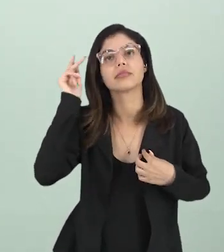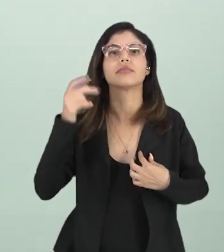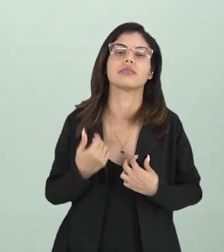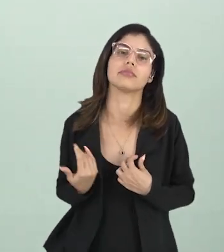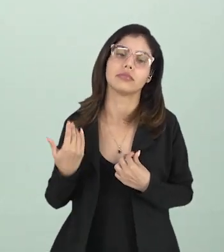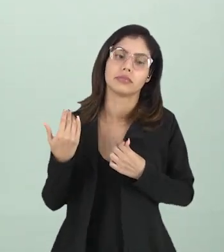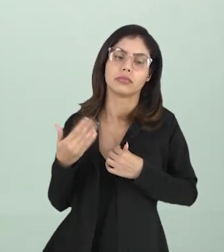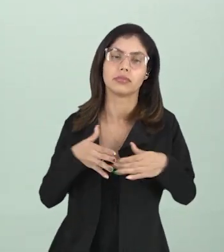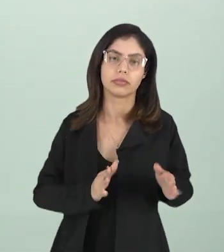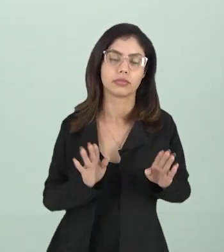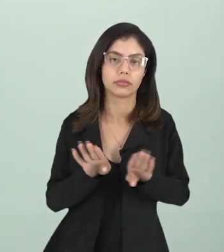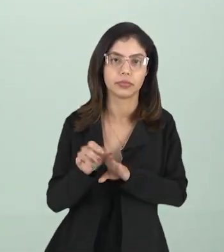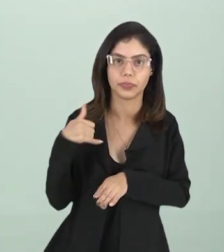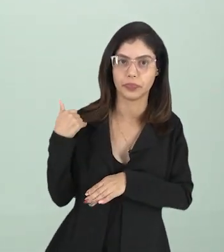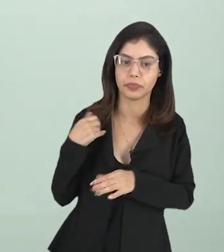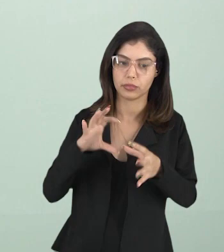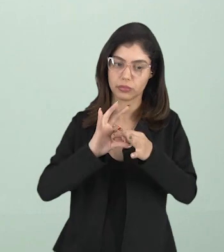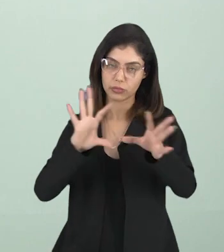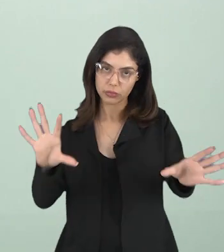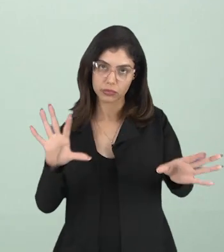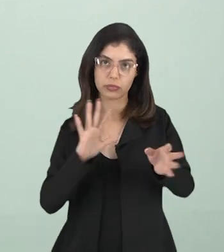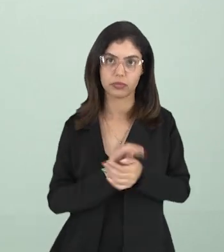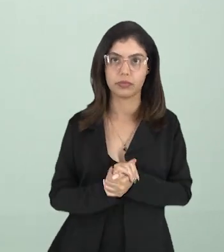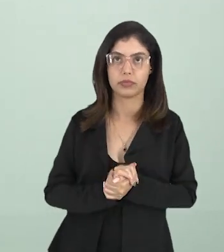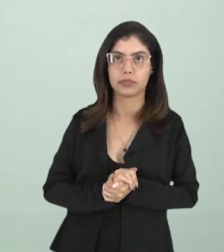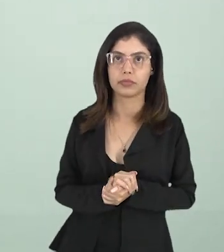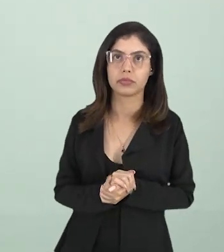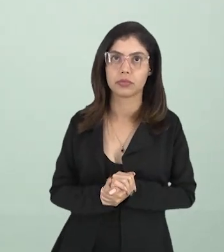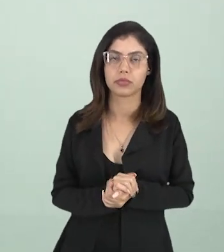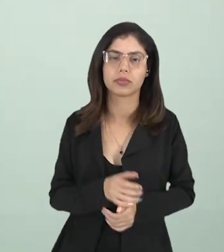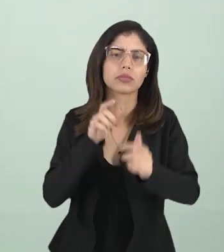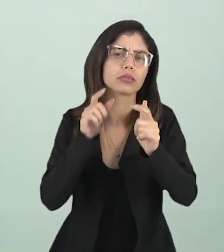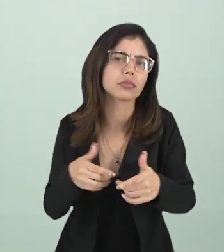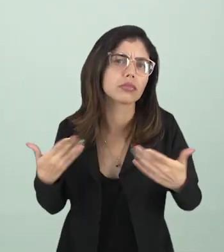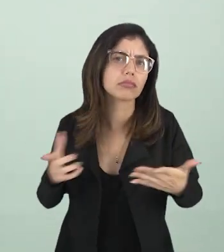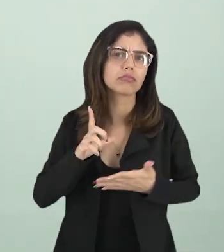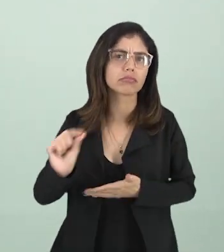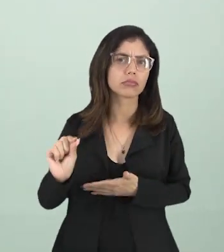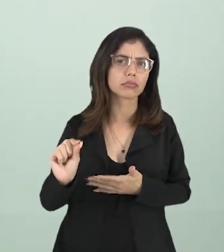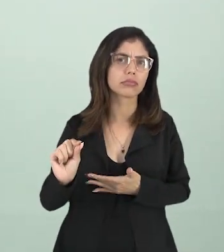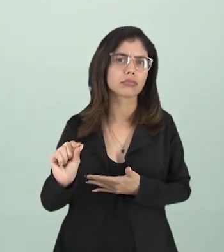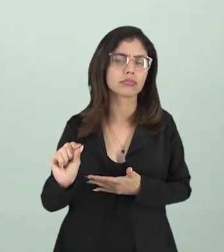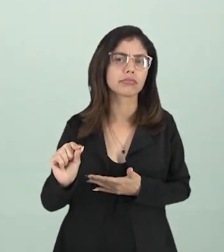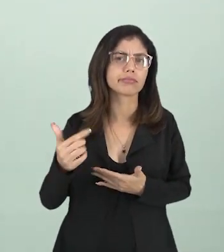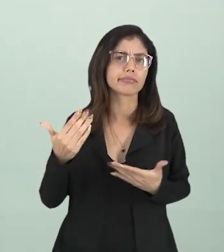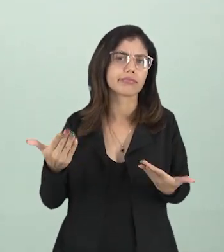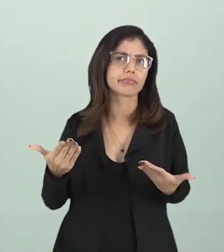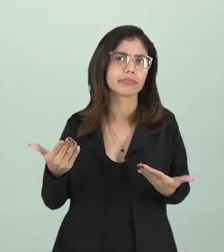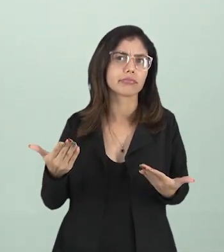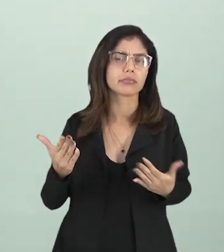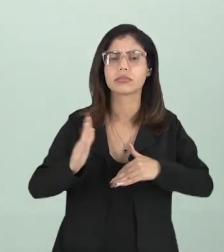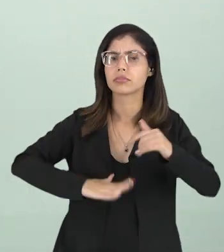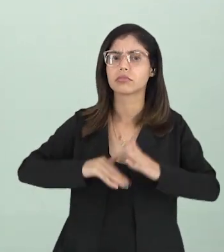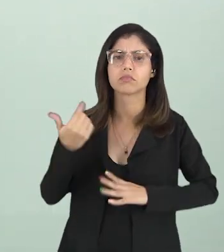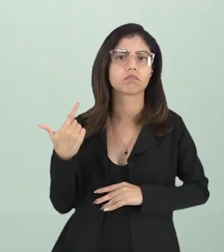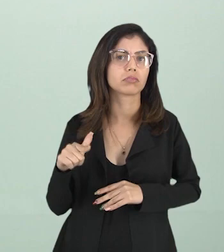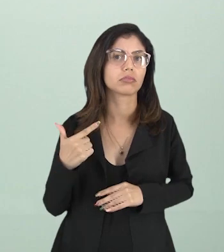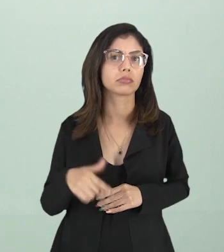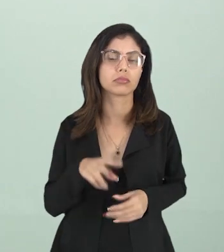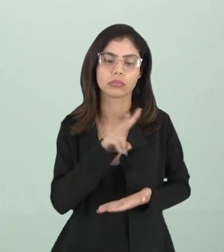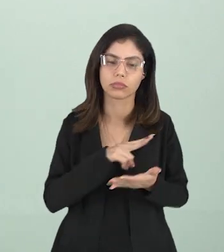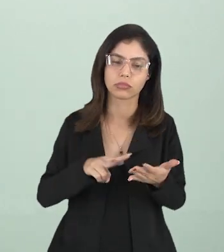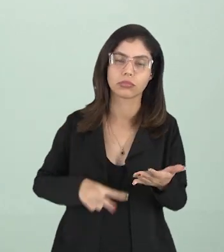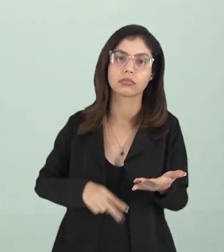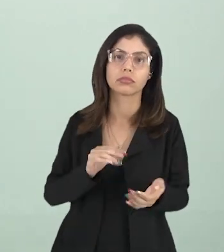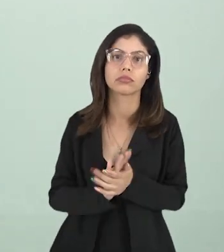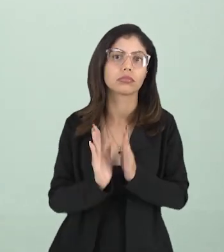nessa idade, quando elas se viam livres, né? Por onde ela ia, né? Ela não tinha formação profissional, ela não sabia ler, ela não